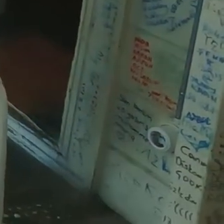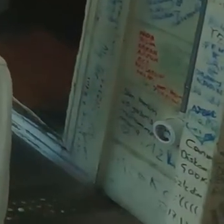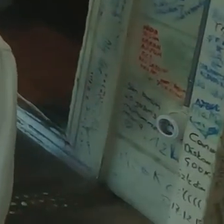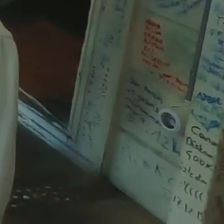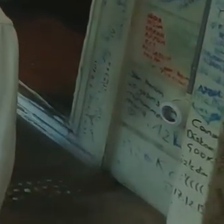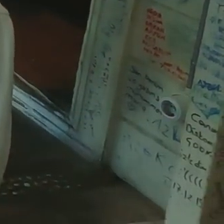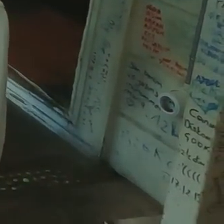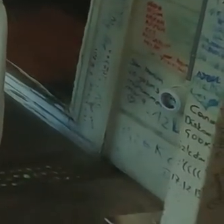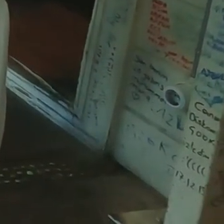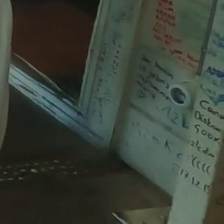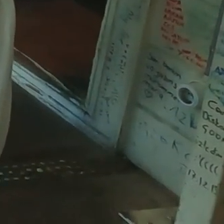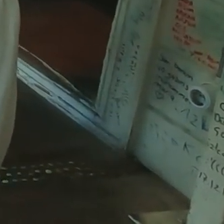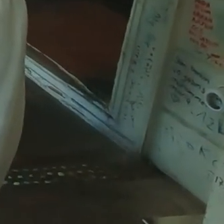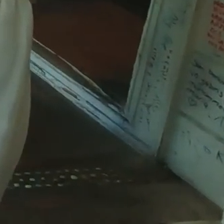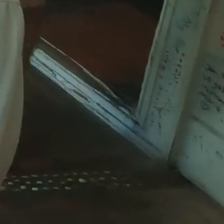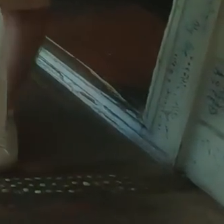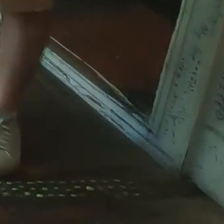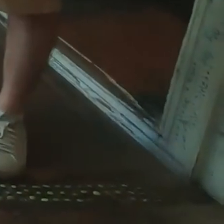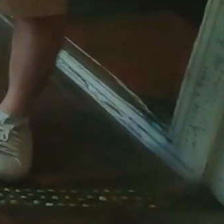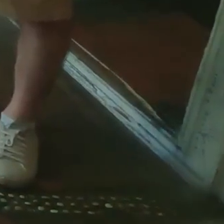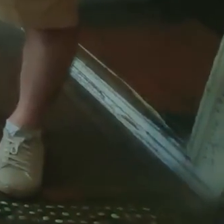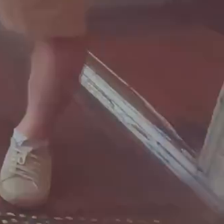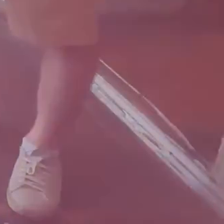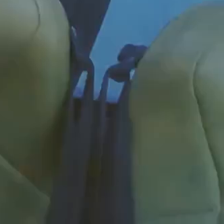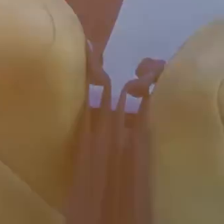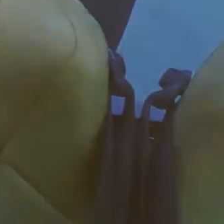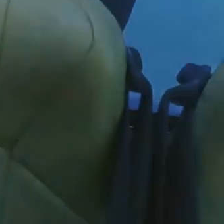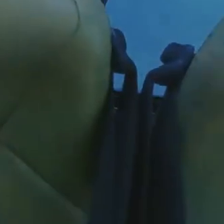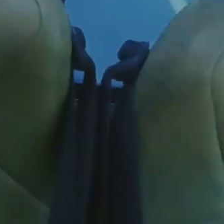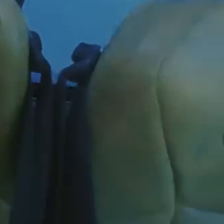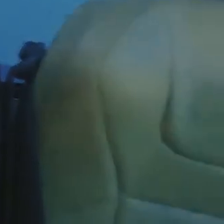que a gente tem a pele daquele jeito mesmo. De bebê.